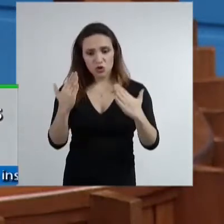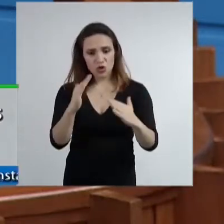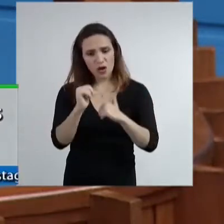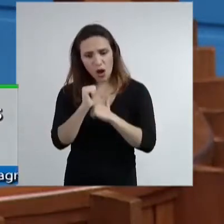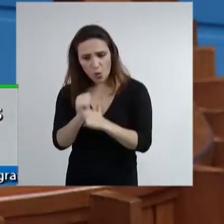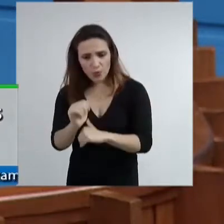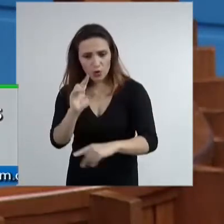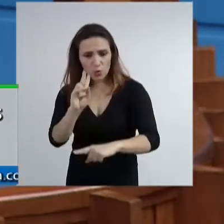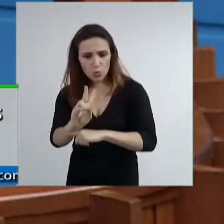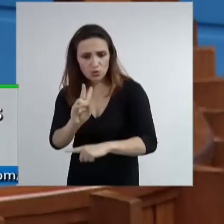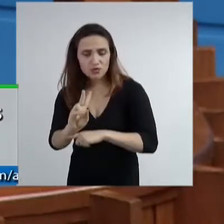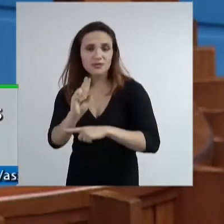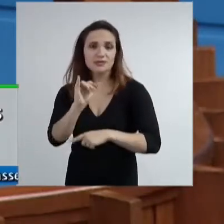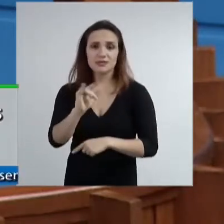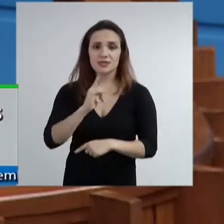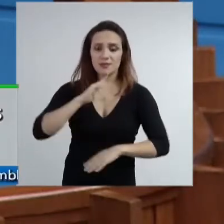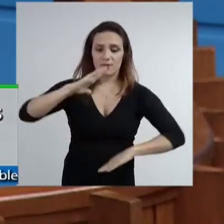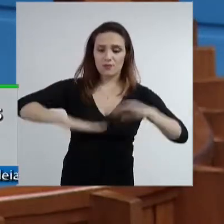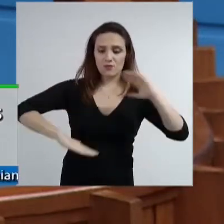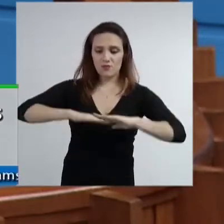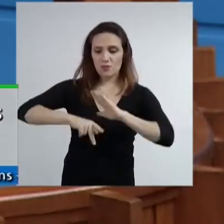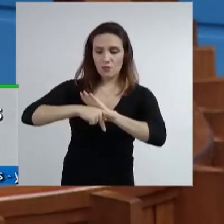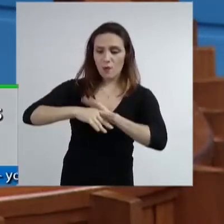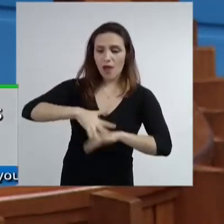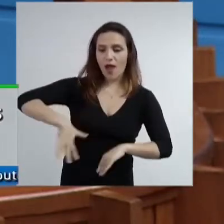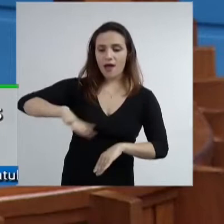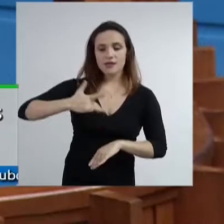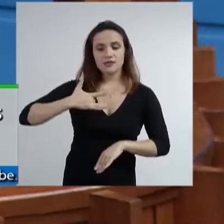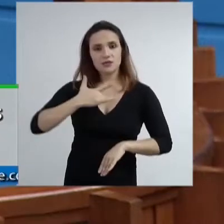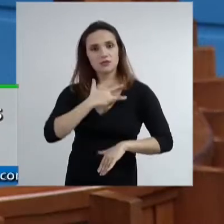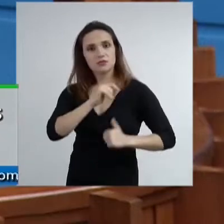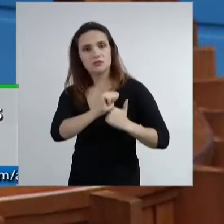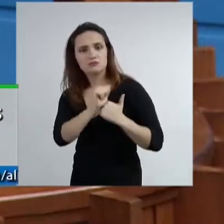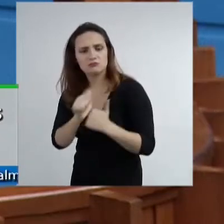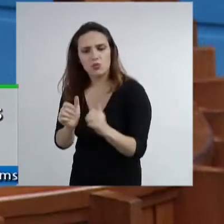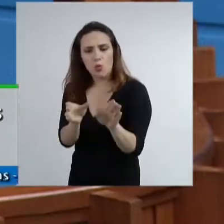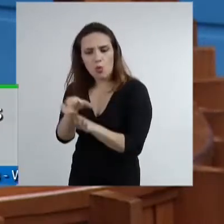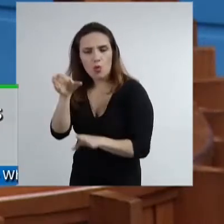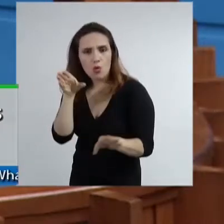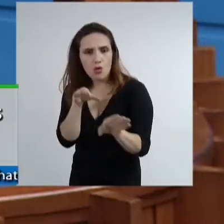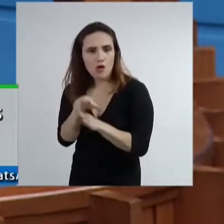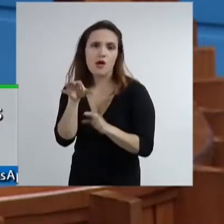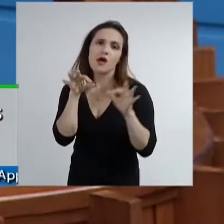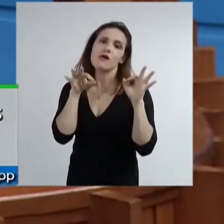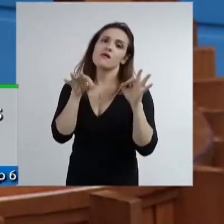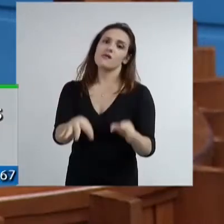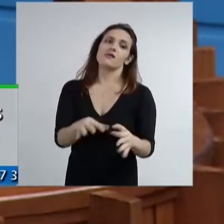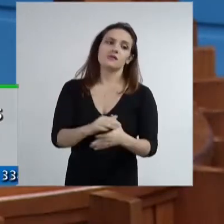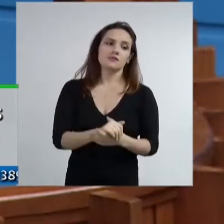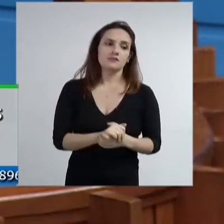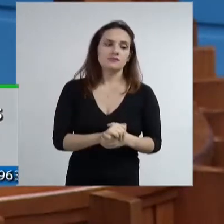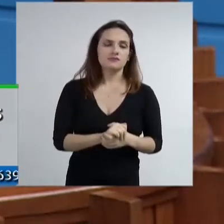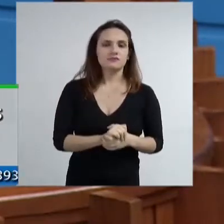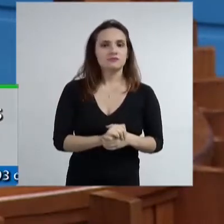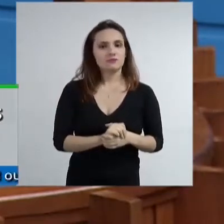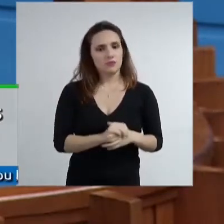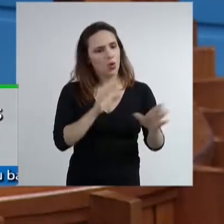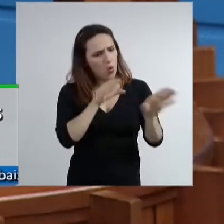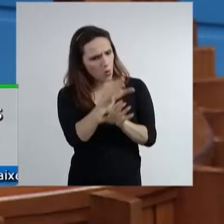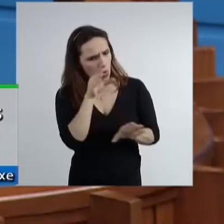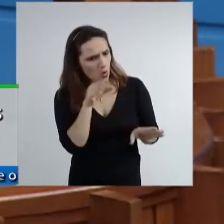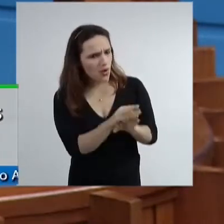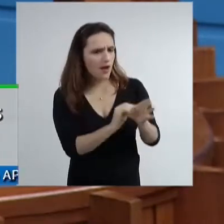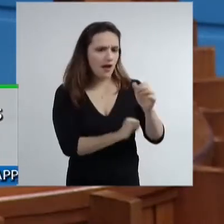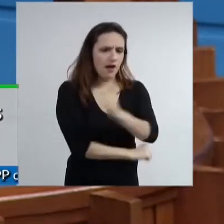esses profissionais da área da saúde à disposição para orientar, repito, não só os alunos, mas também